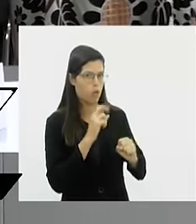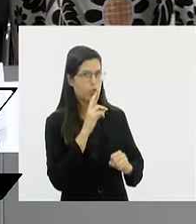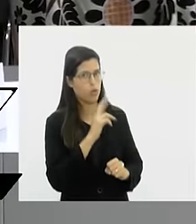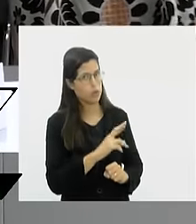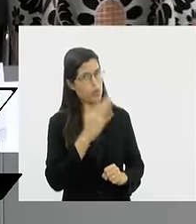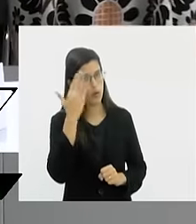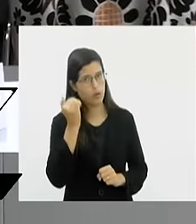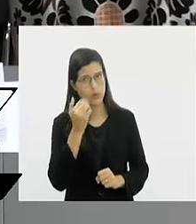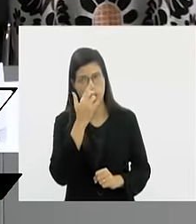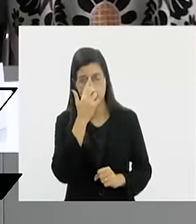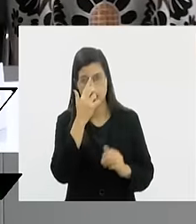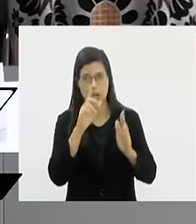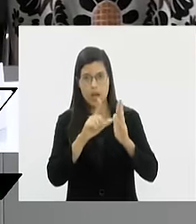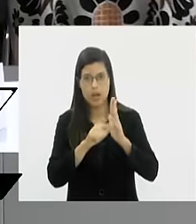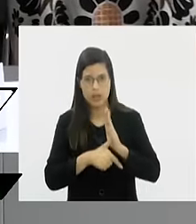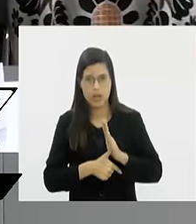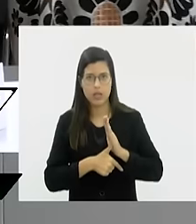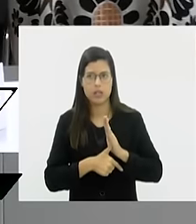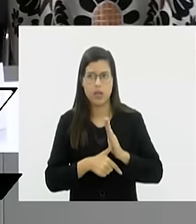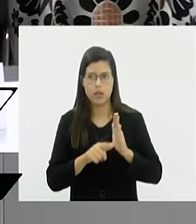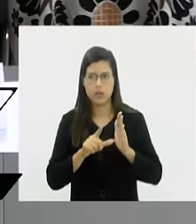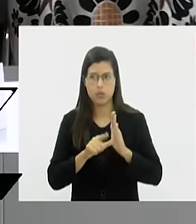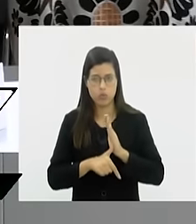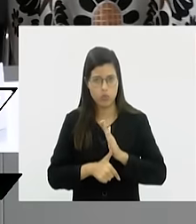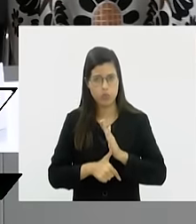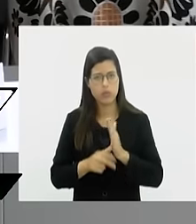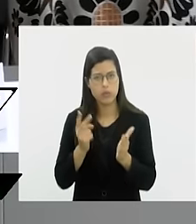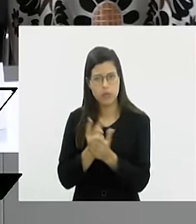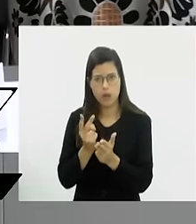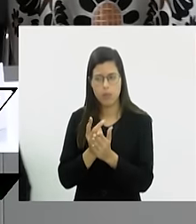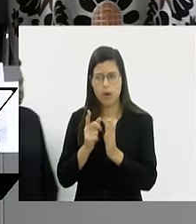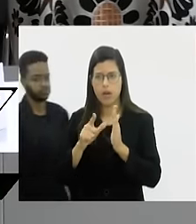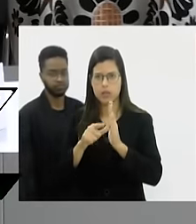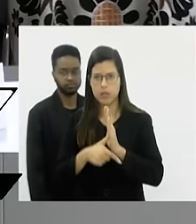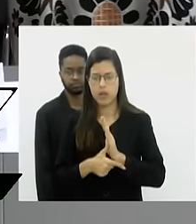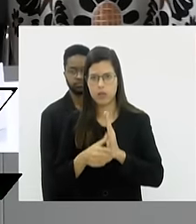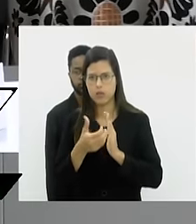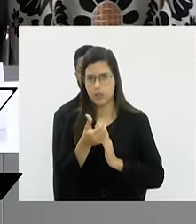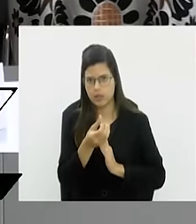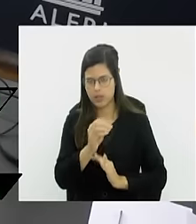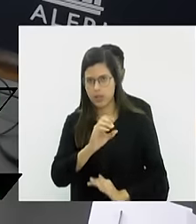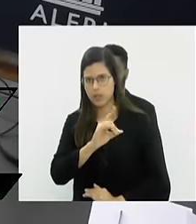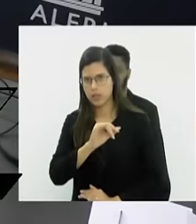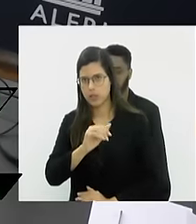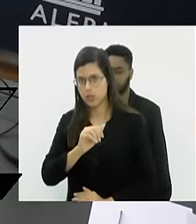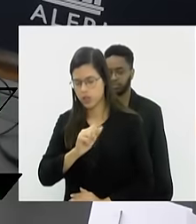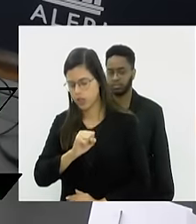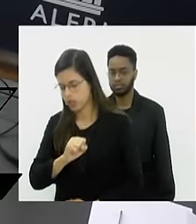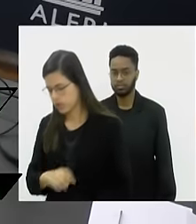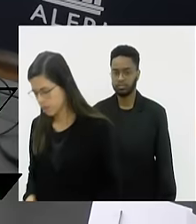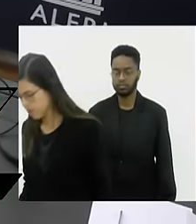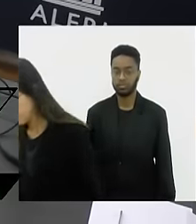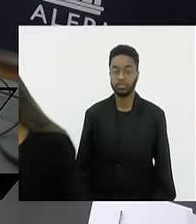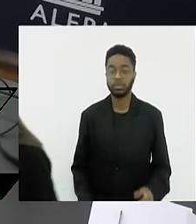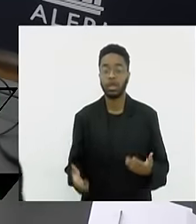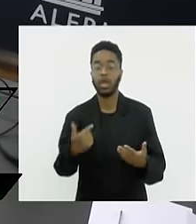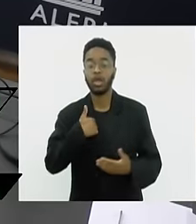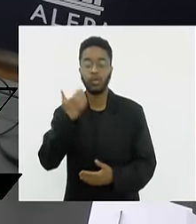atrasado, sempre 47 atrasa. 47 dias em atraso. Sempre atrasa, em torno de 60 dias. Sabe o que isso não dá a entender? Que é uma forma de